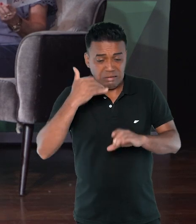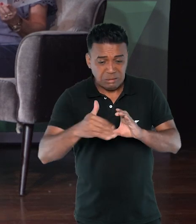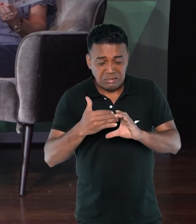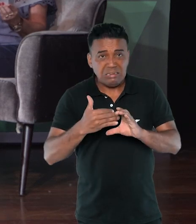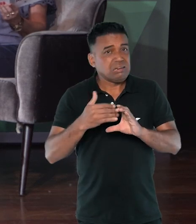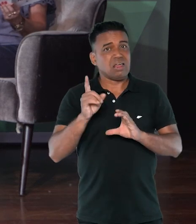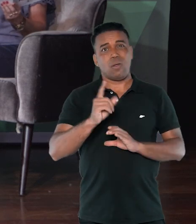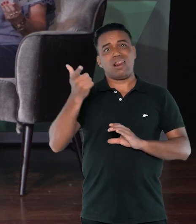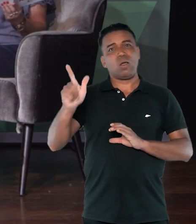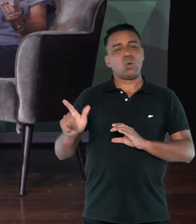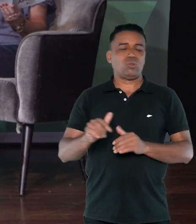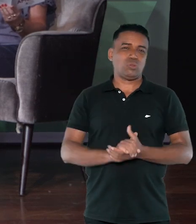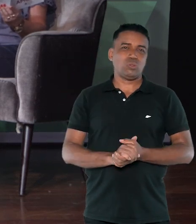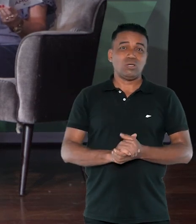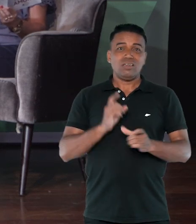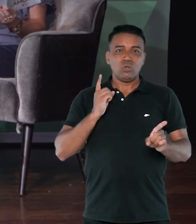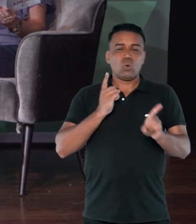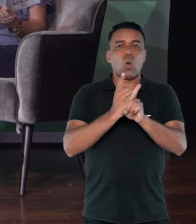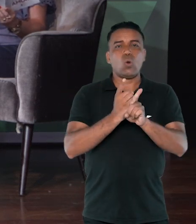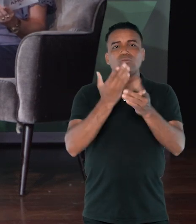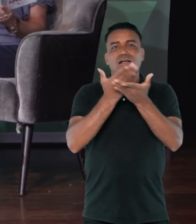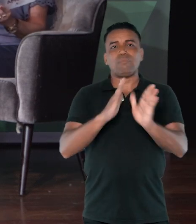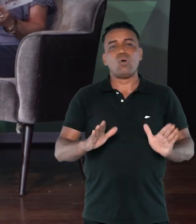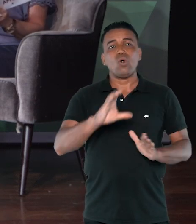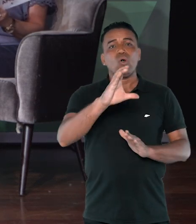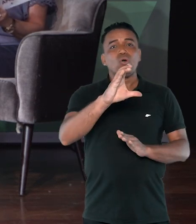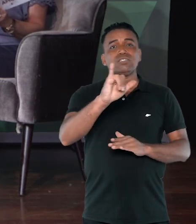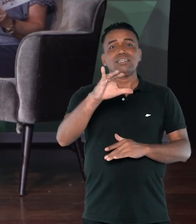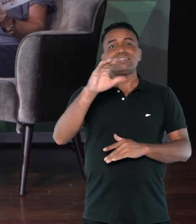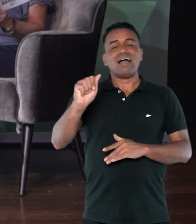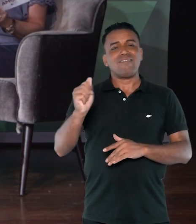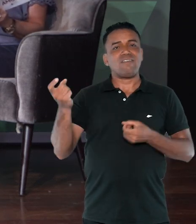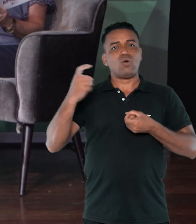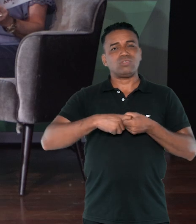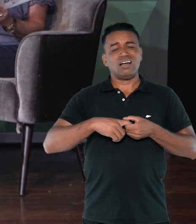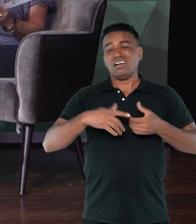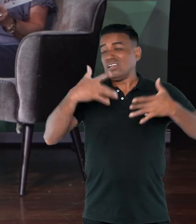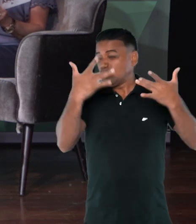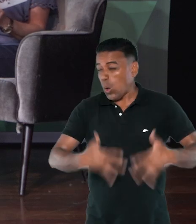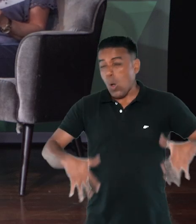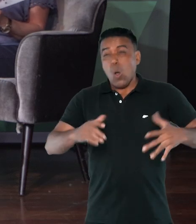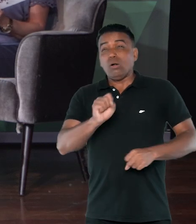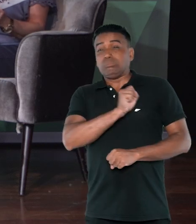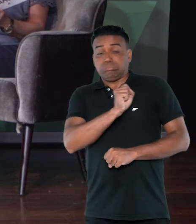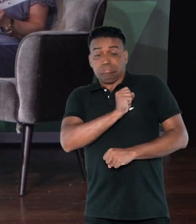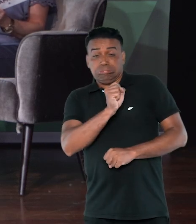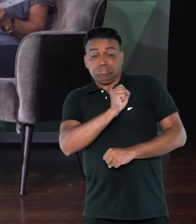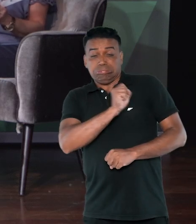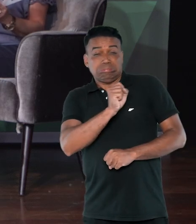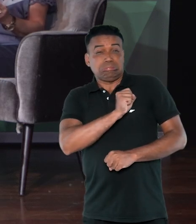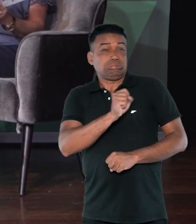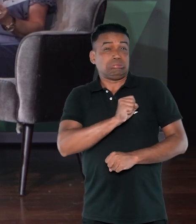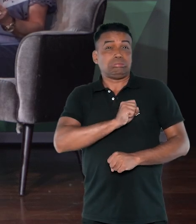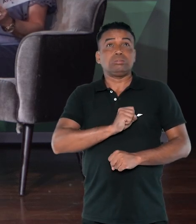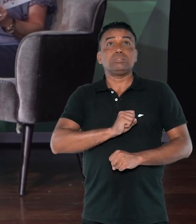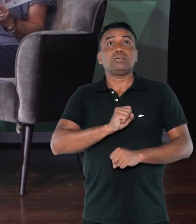de WhatsApp que apitou meu celular por engano. Nosso encontro furou. A Cissa vai voltar mais cedo.